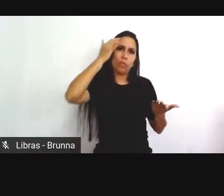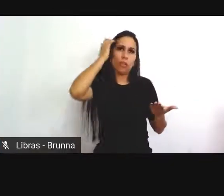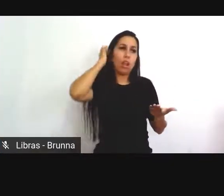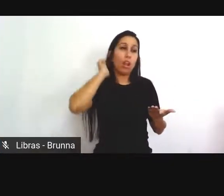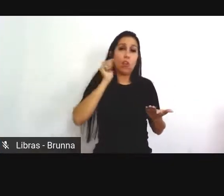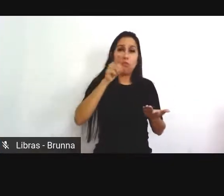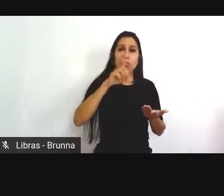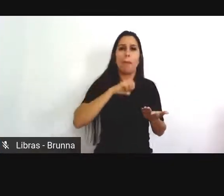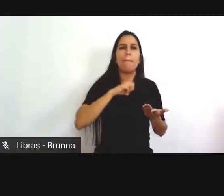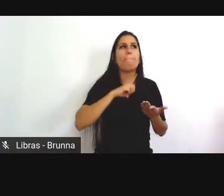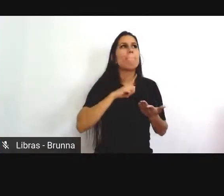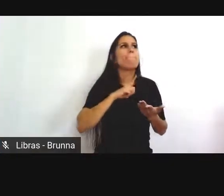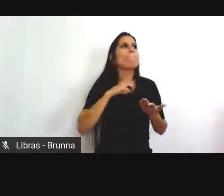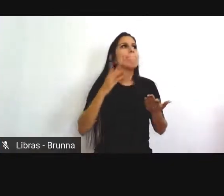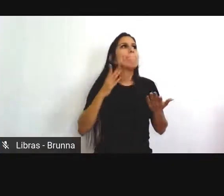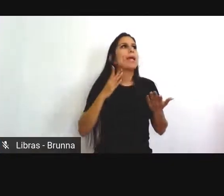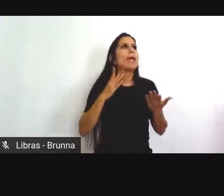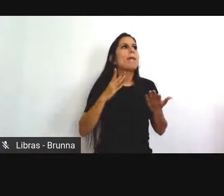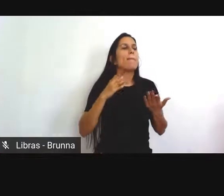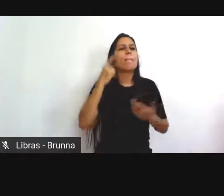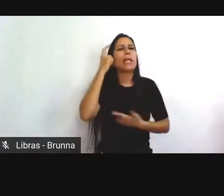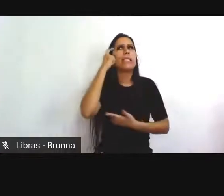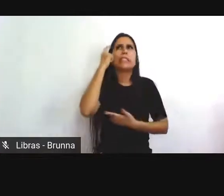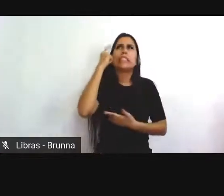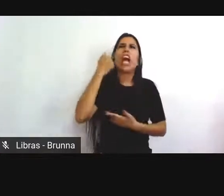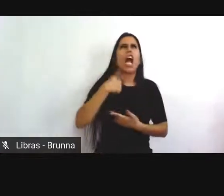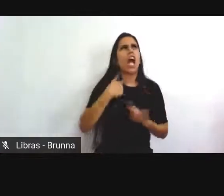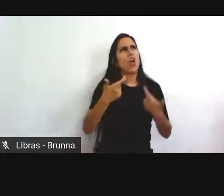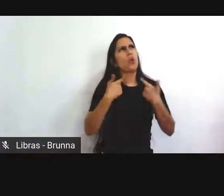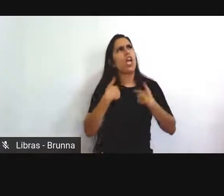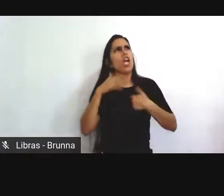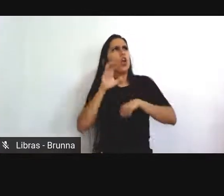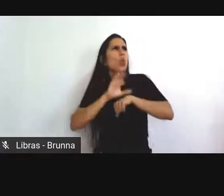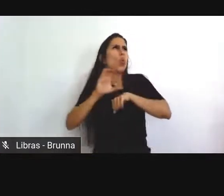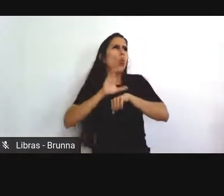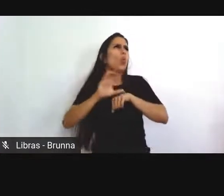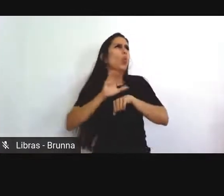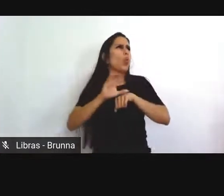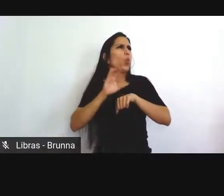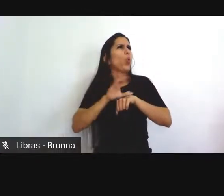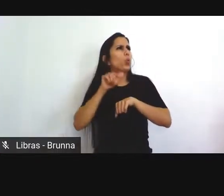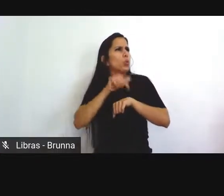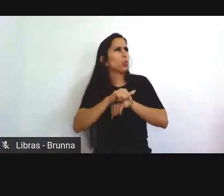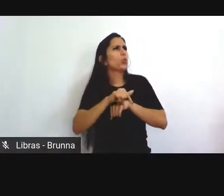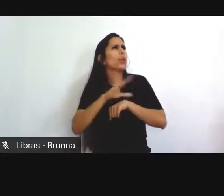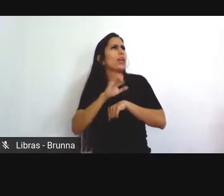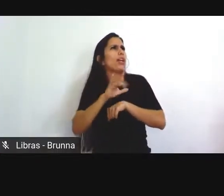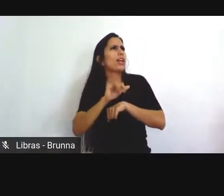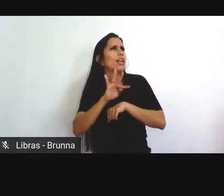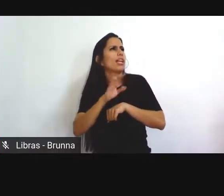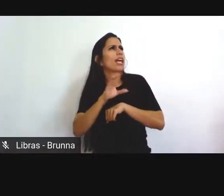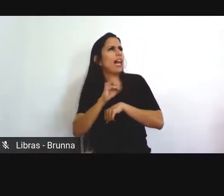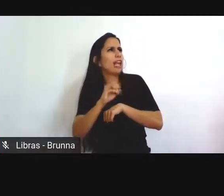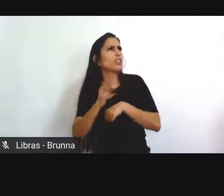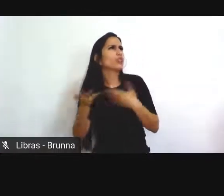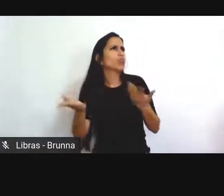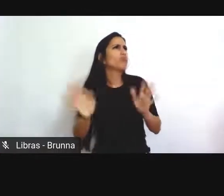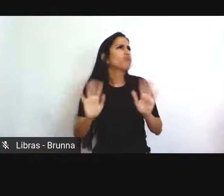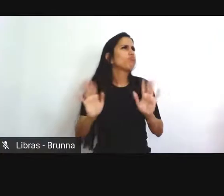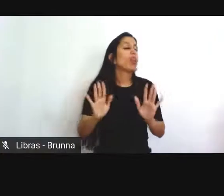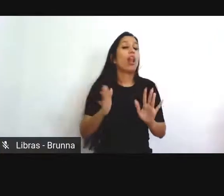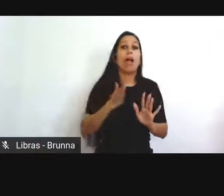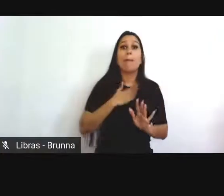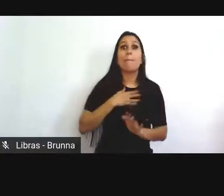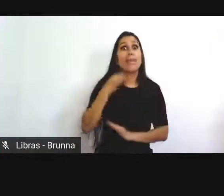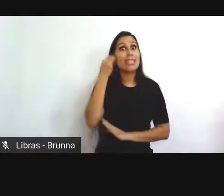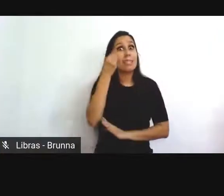pretender fazer um curso eclético, que eu quero um pouquinho de cada linha. A minha experiência, que eu recomendo,